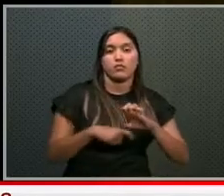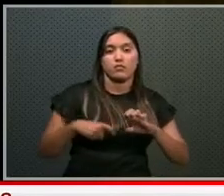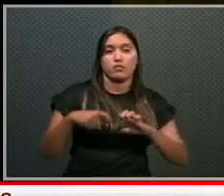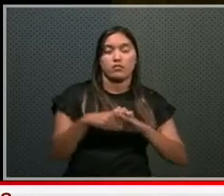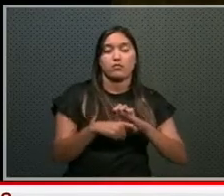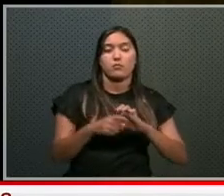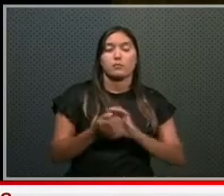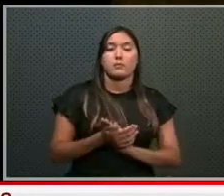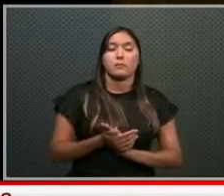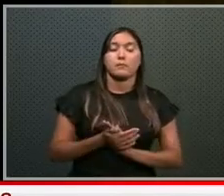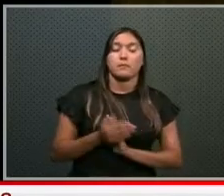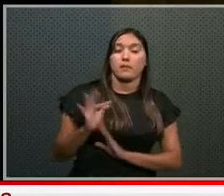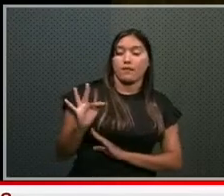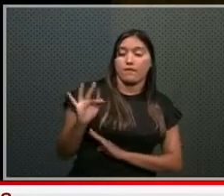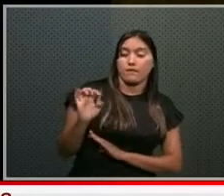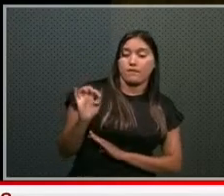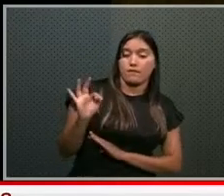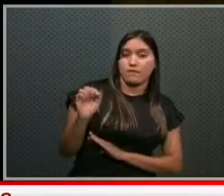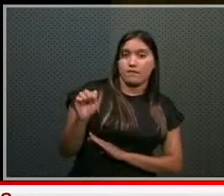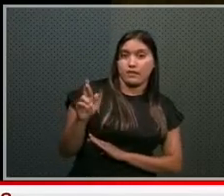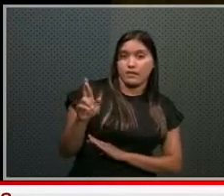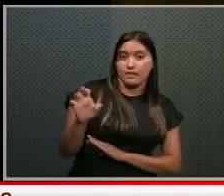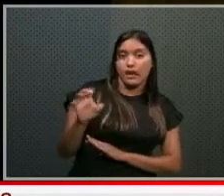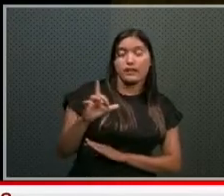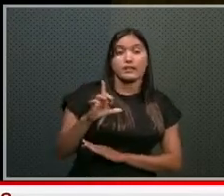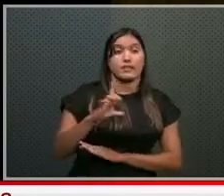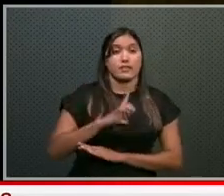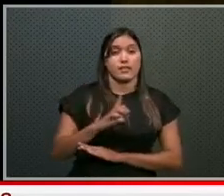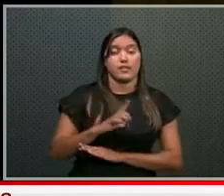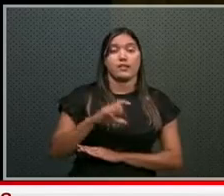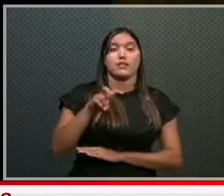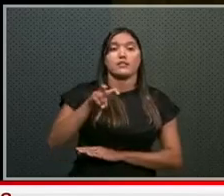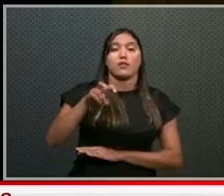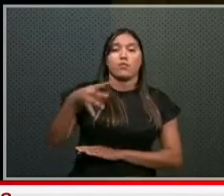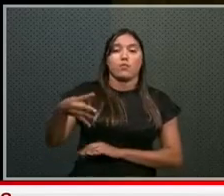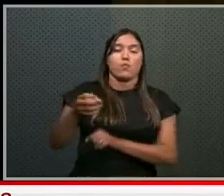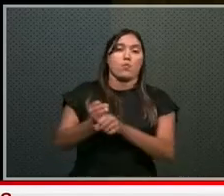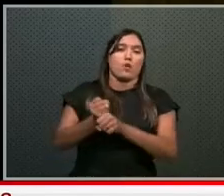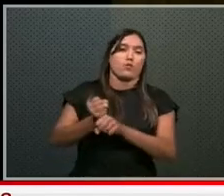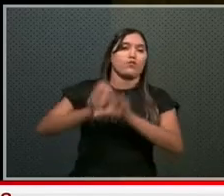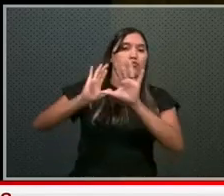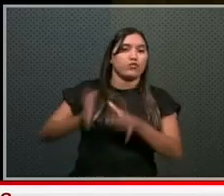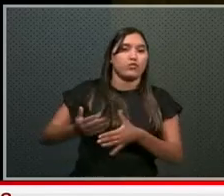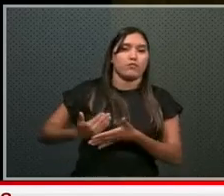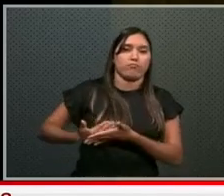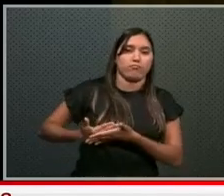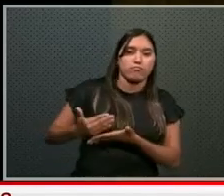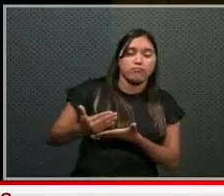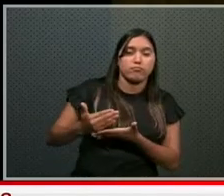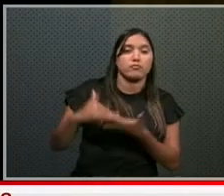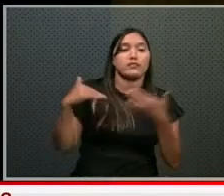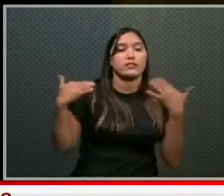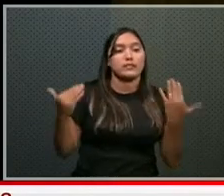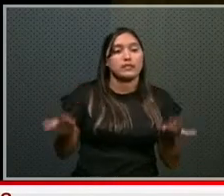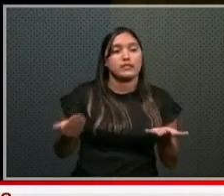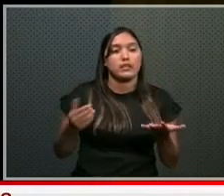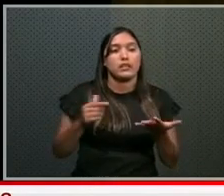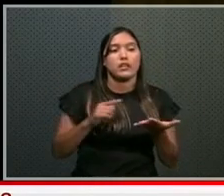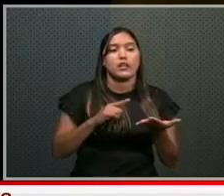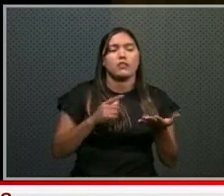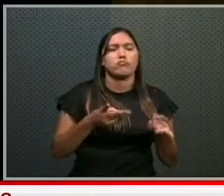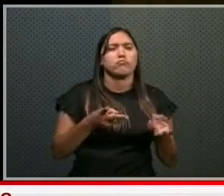a nossa fé tem 54 anos de existência portanto bordado tenha